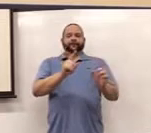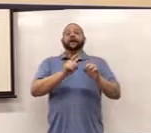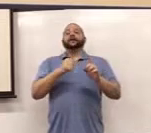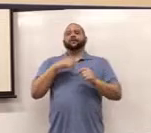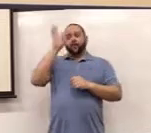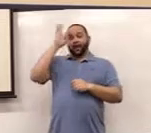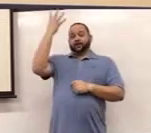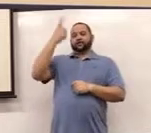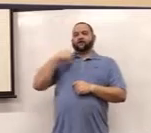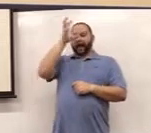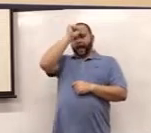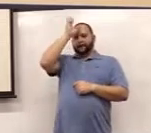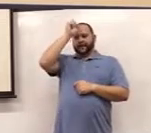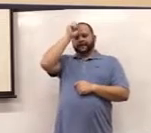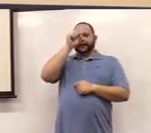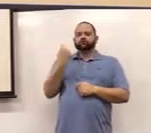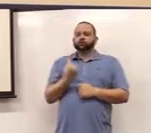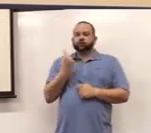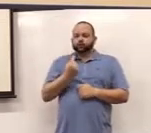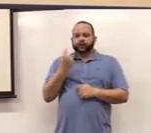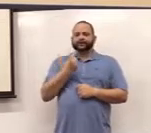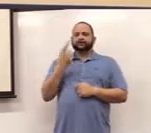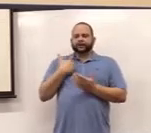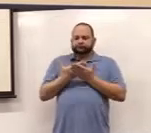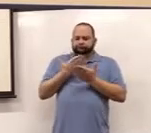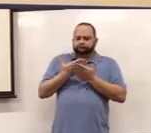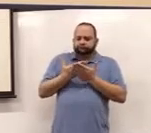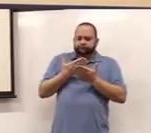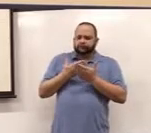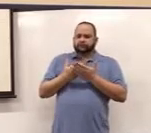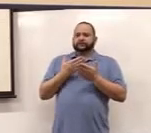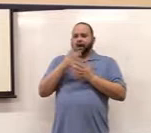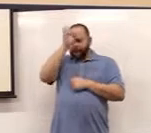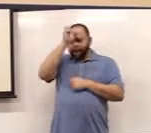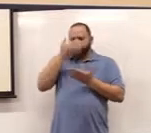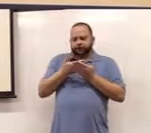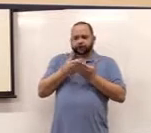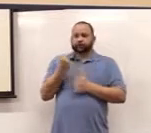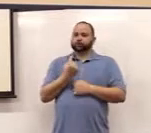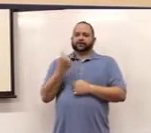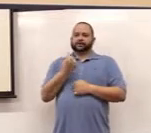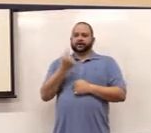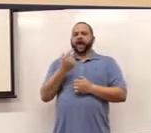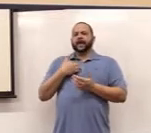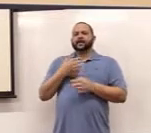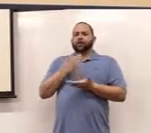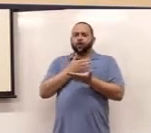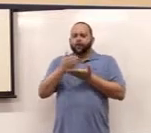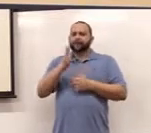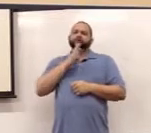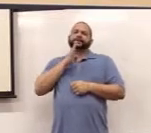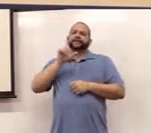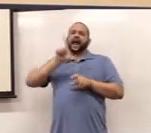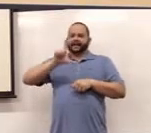aprender por si próprio, né? Começa a ser um autodidata. E aí ele tem contato com a literatura de Goethe, de Schiller, que é